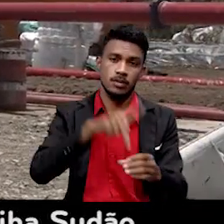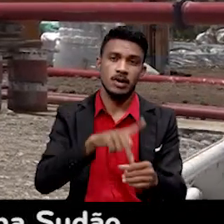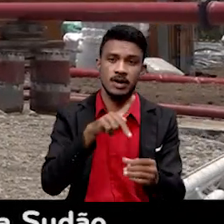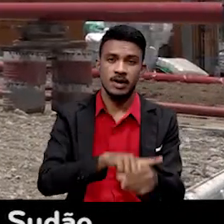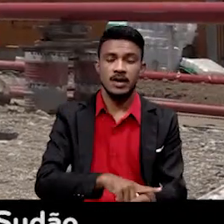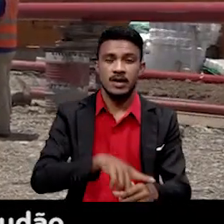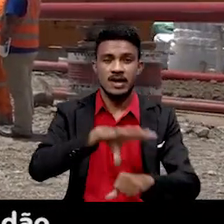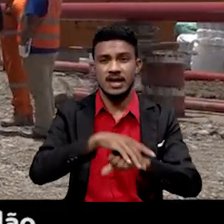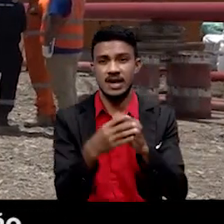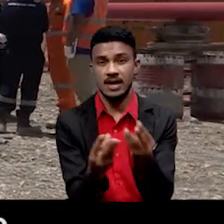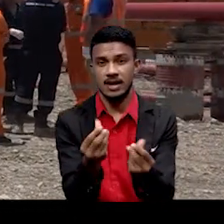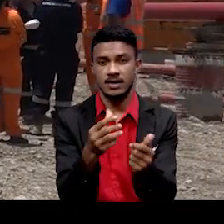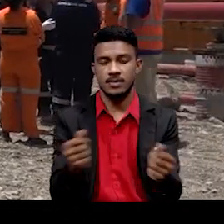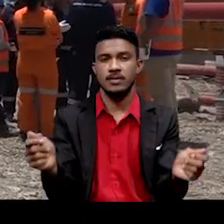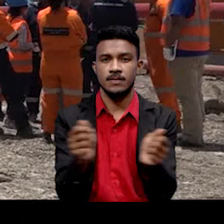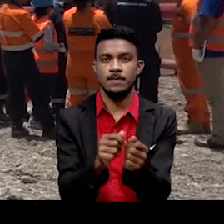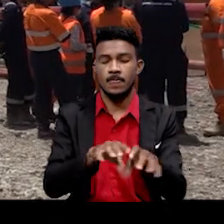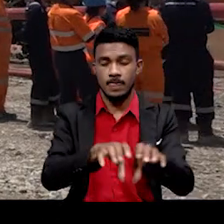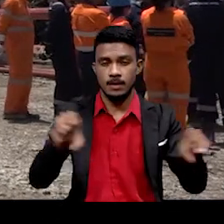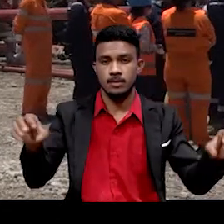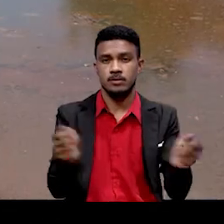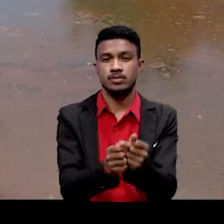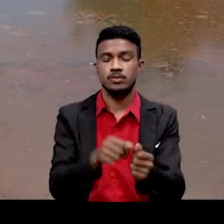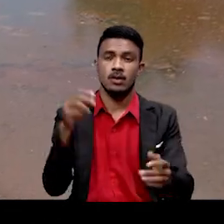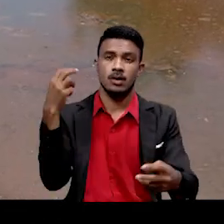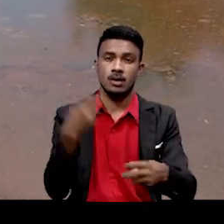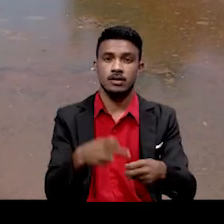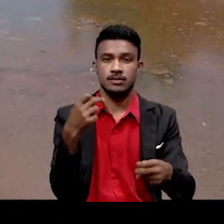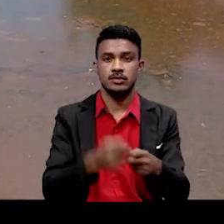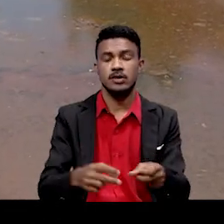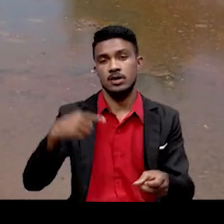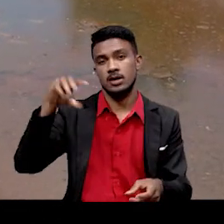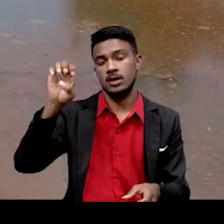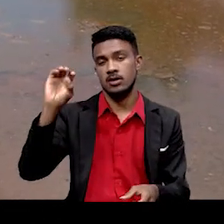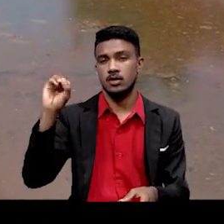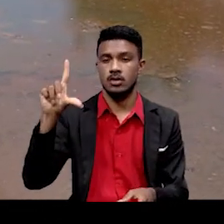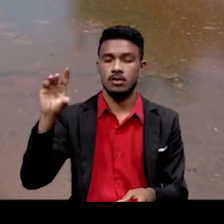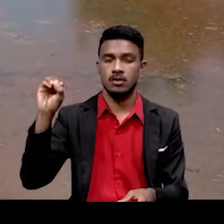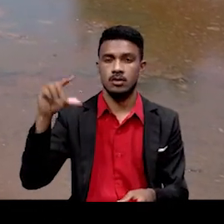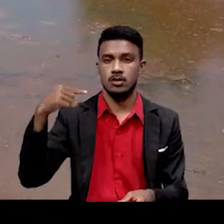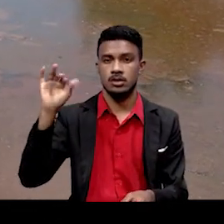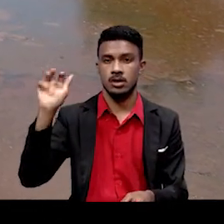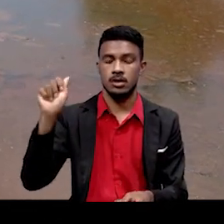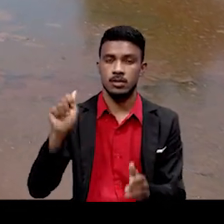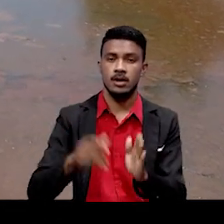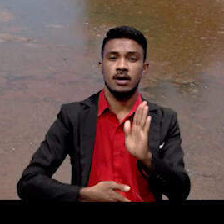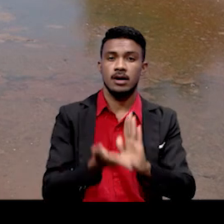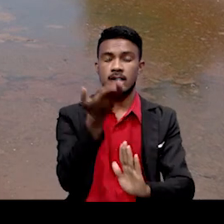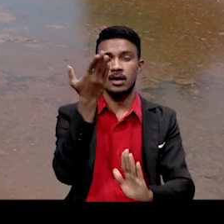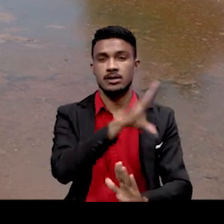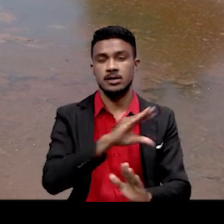husi posu kuak tama pressão husi formação zelosia nebe as. Formação zelosia e danela antecipada e